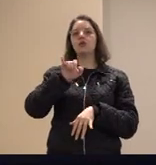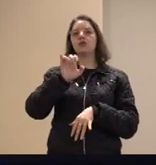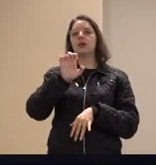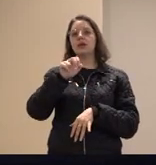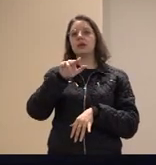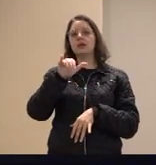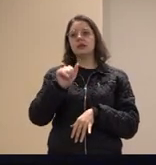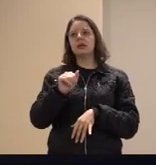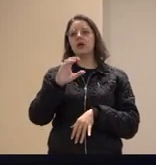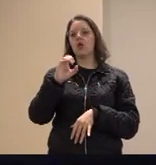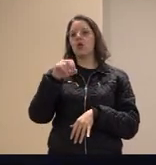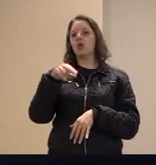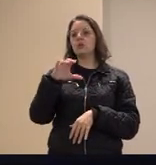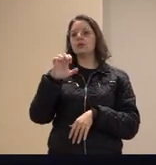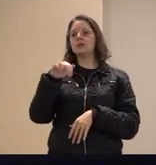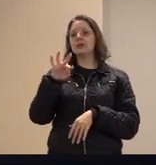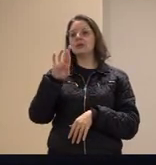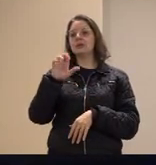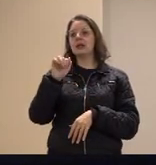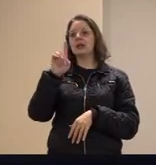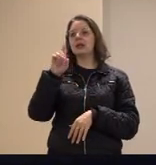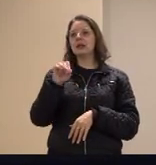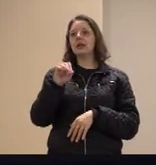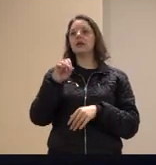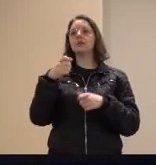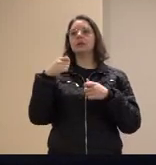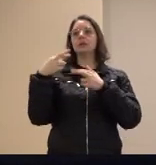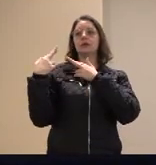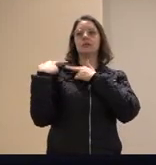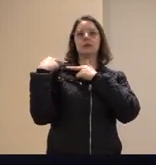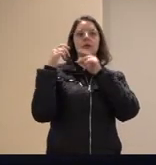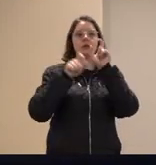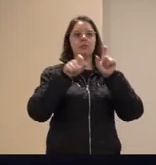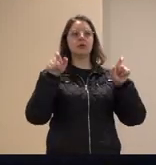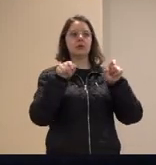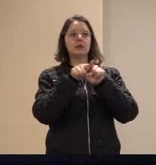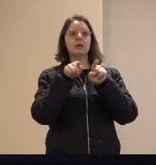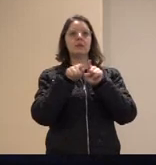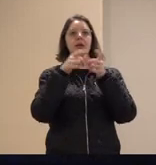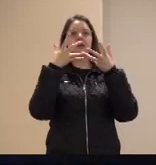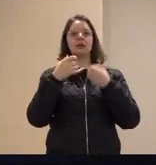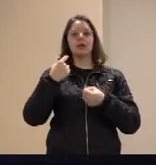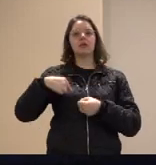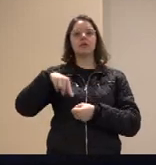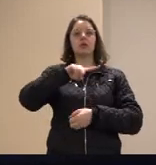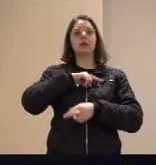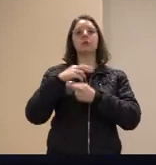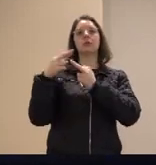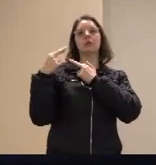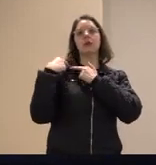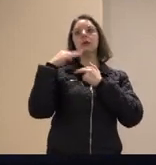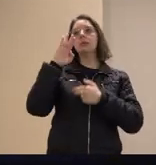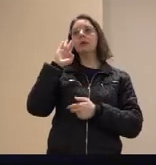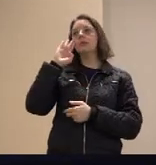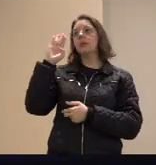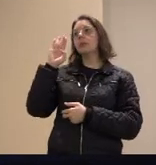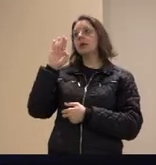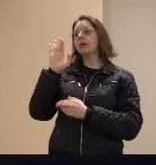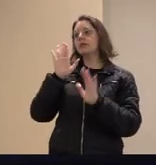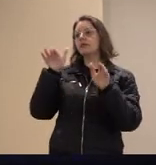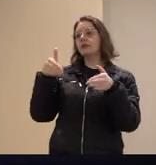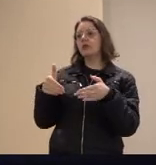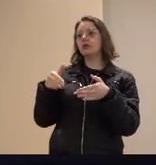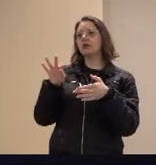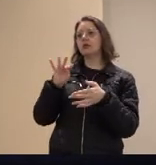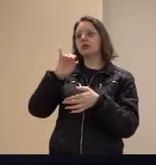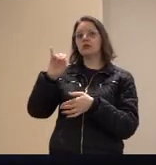essa responsabilidade dele, mas também assumir a nossa responsabilidade, principalmente do ponto de vista do Poder